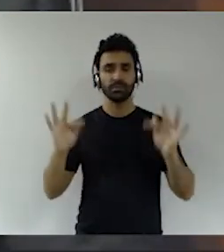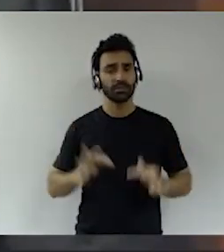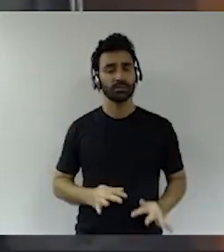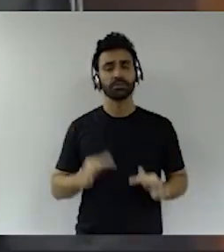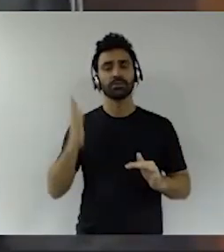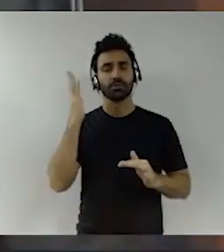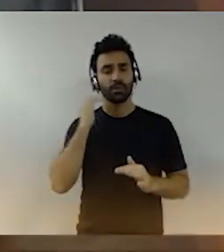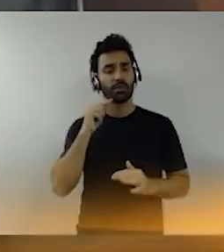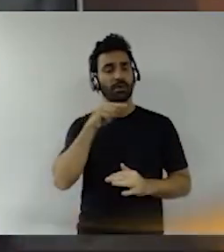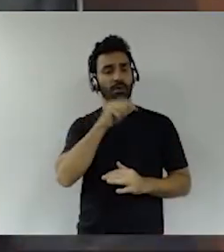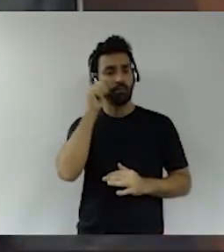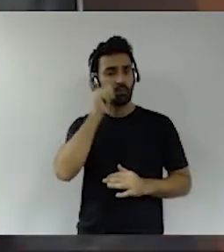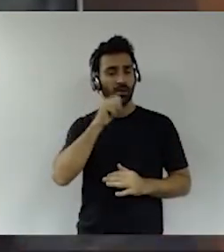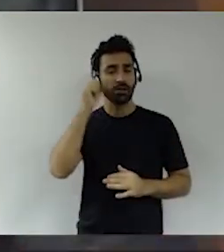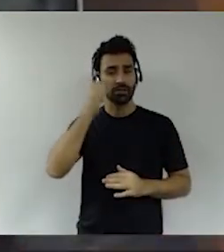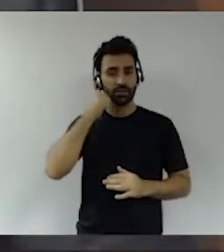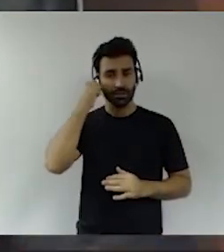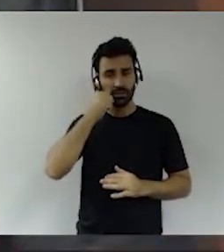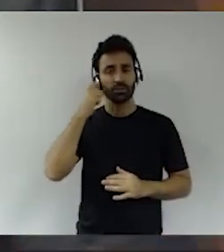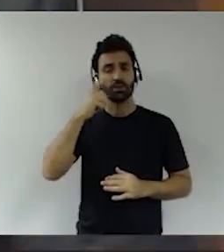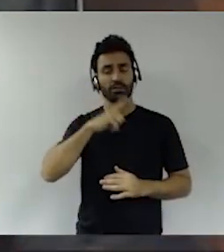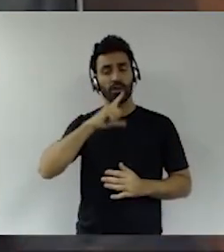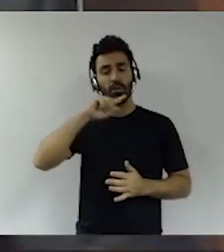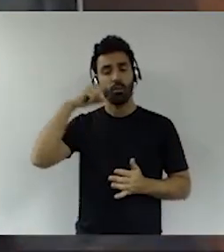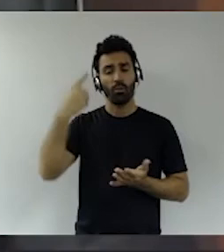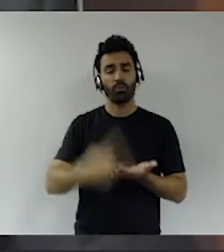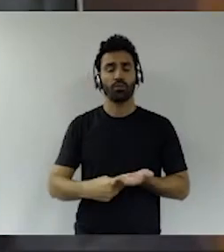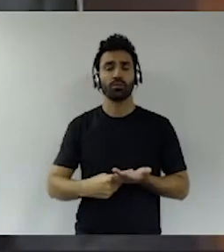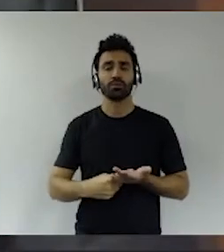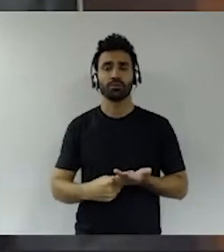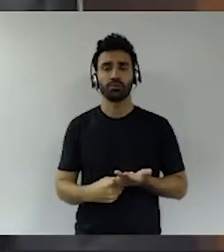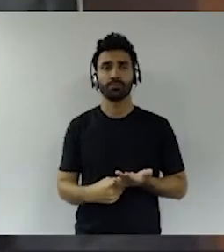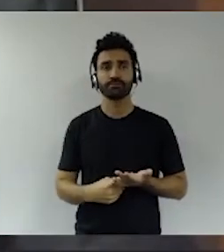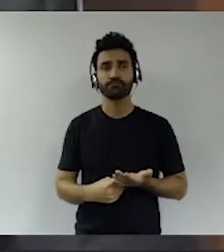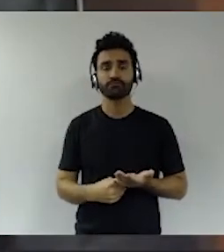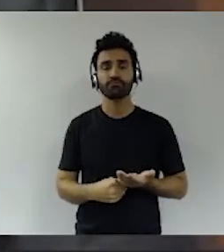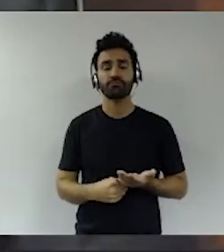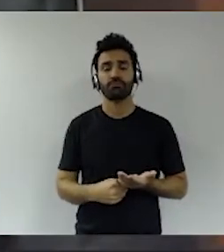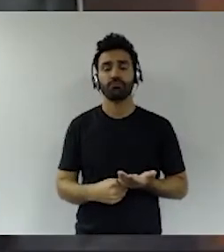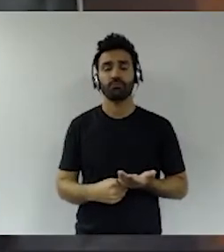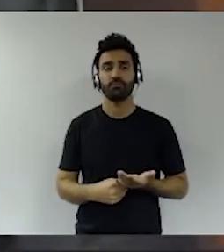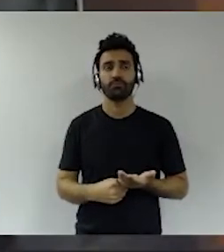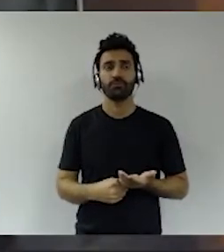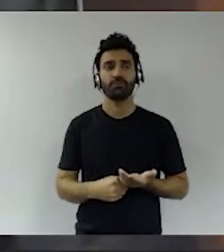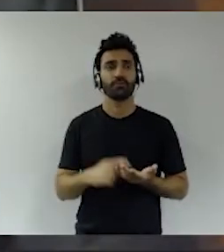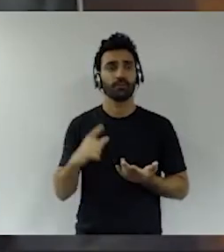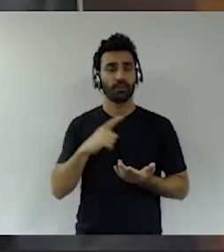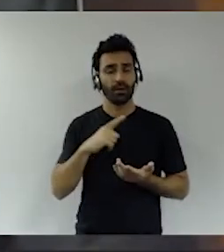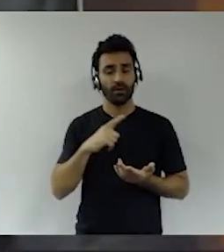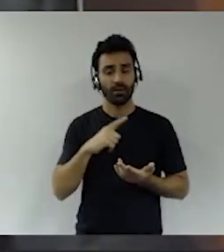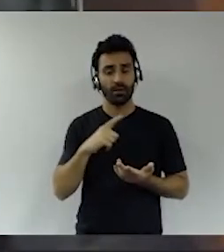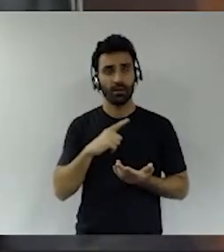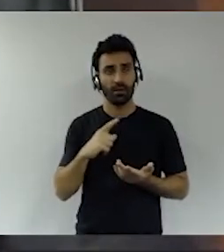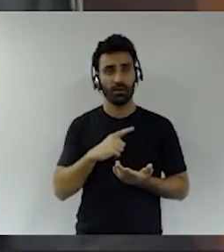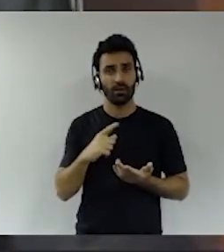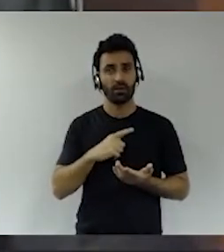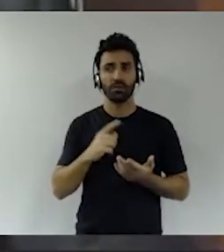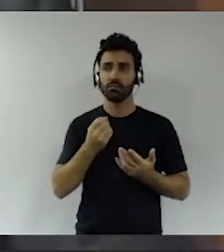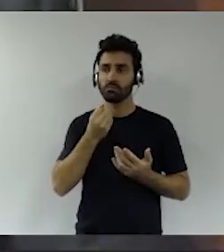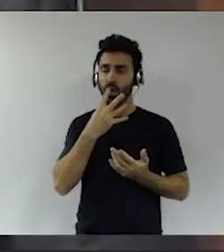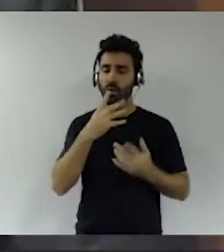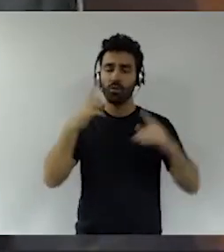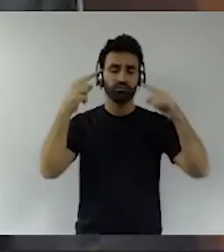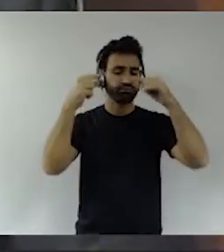a senadora está comprometida, está tecnicamente muito bem